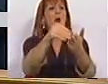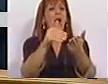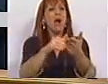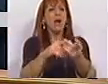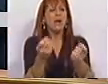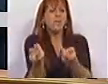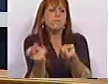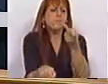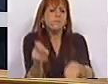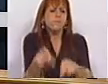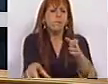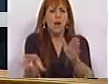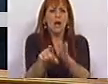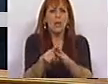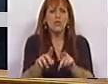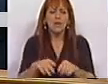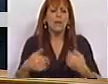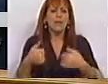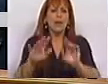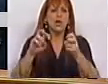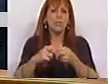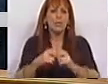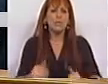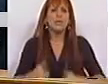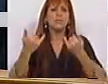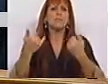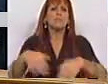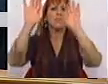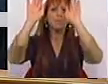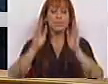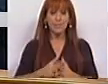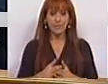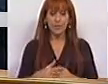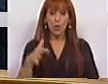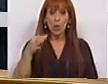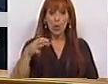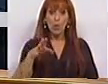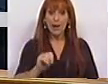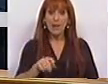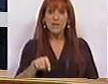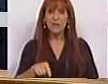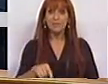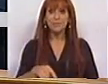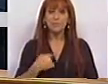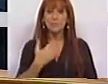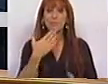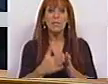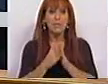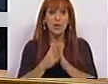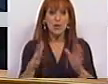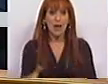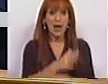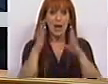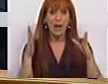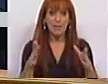subterfúgios na lei para passar o problema para terceiros. O Partido Socialista apela à